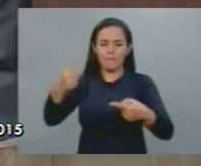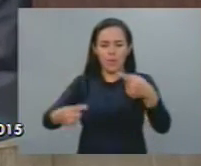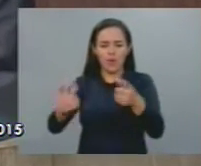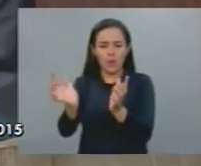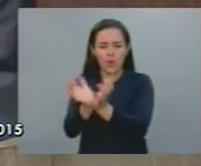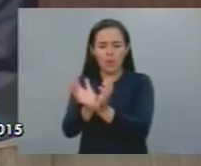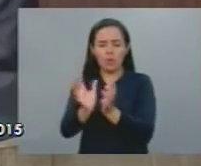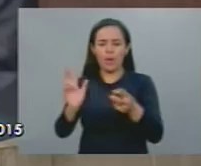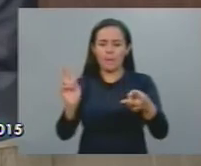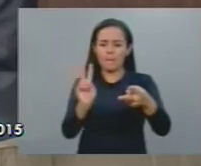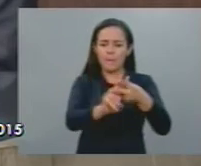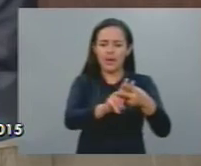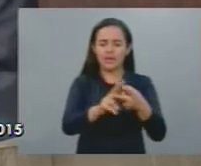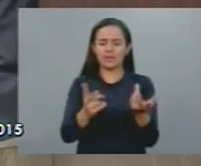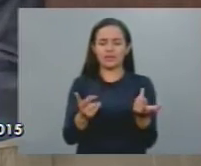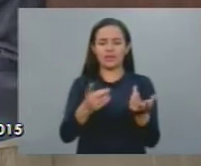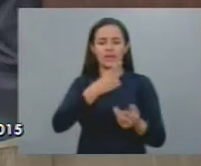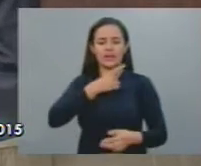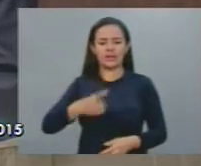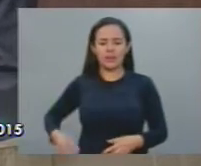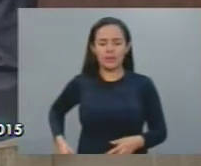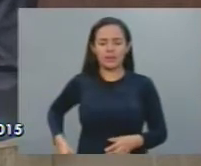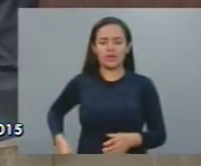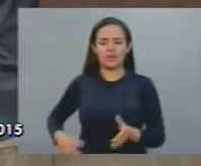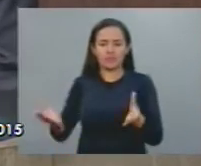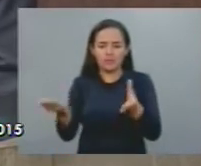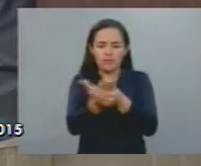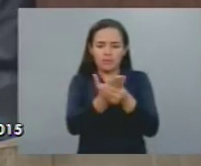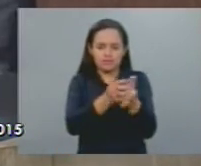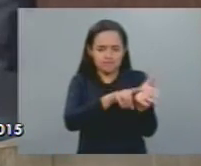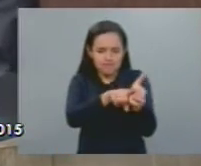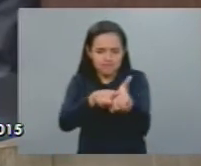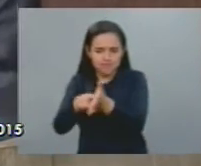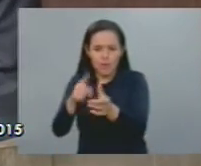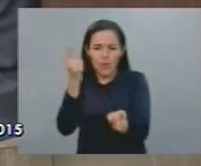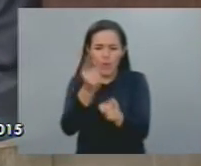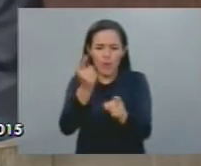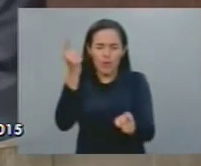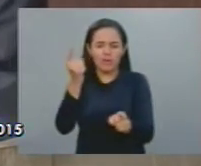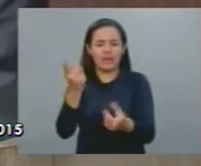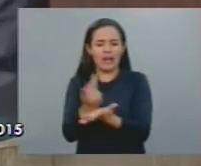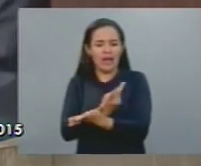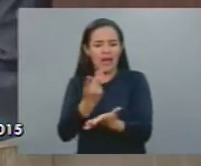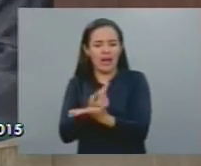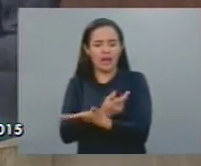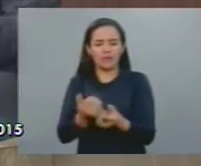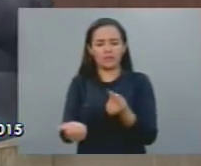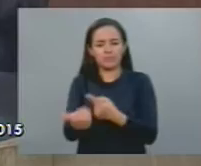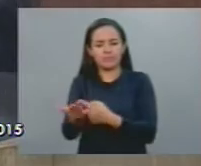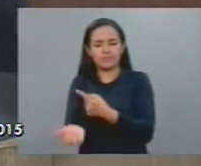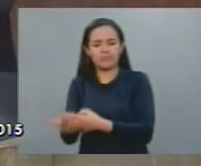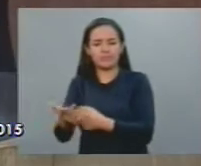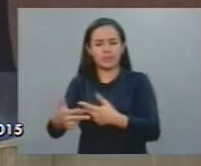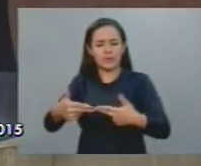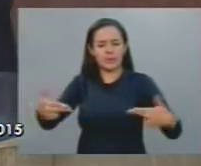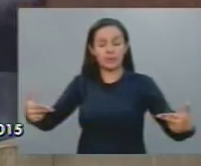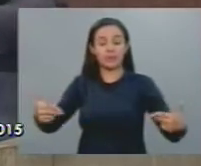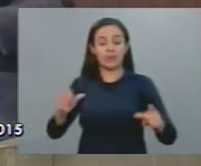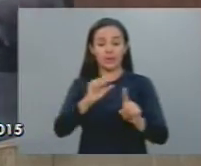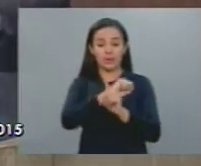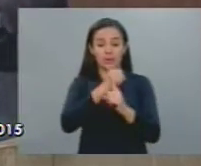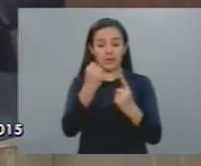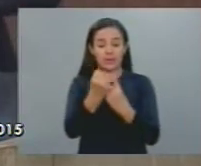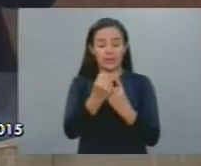centenas de deputados investigados por ilícitos criminais. A sociedade, ela se